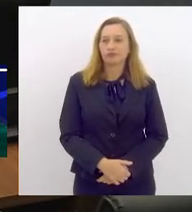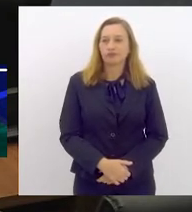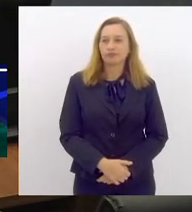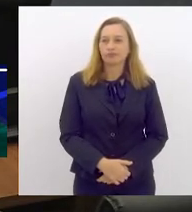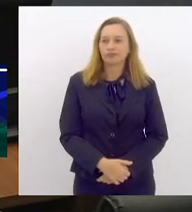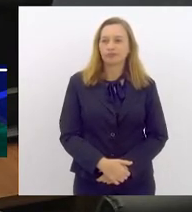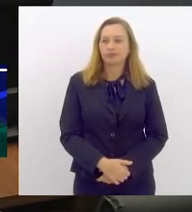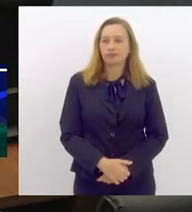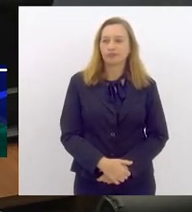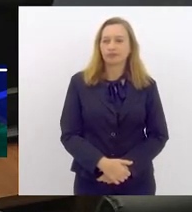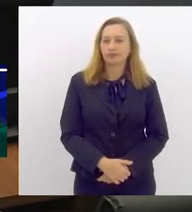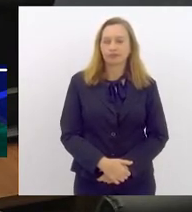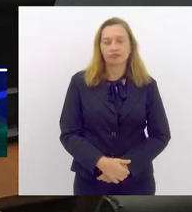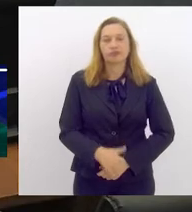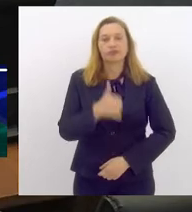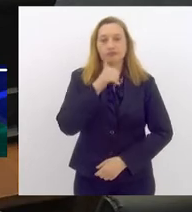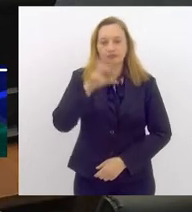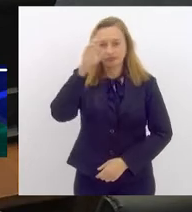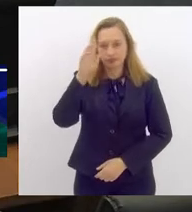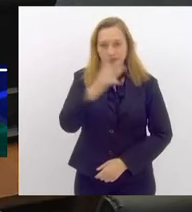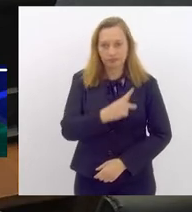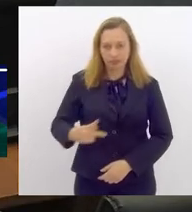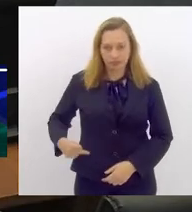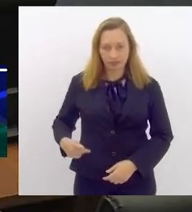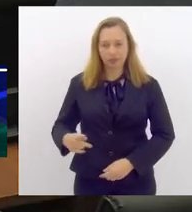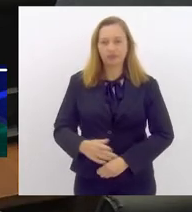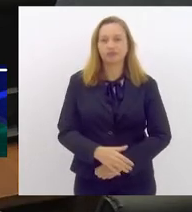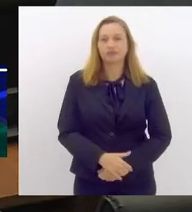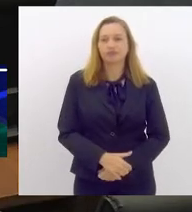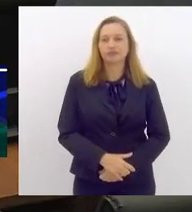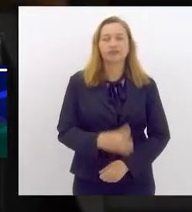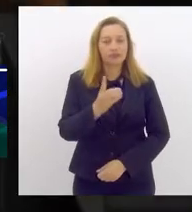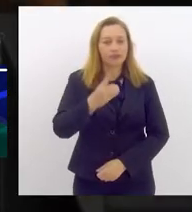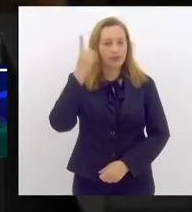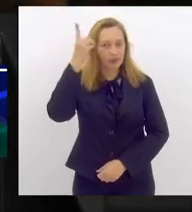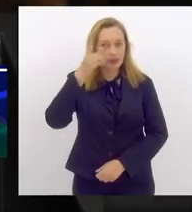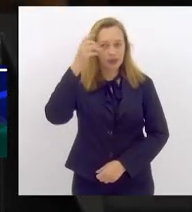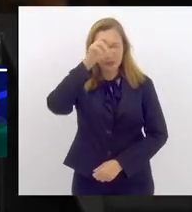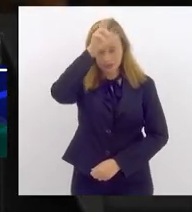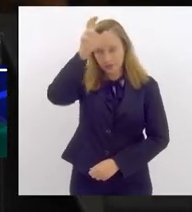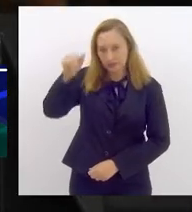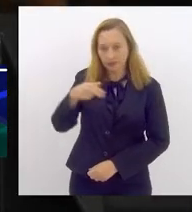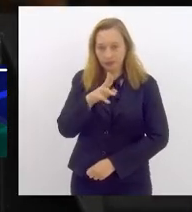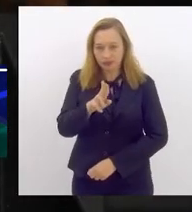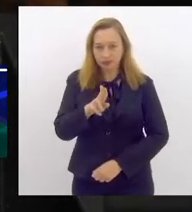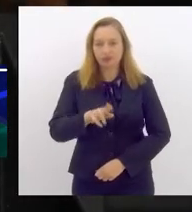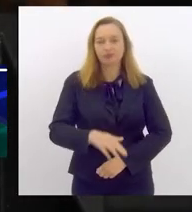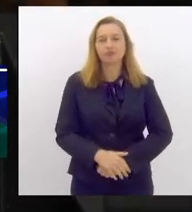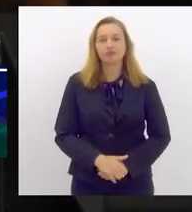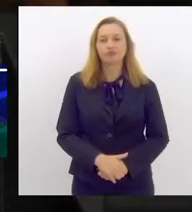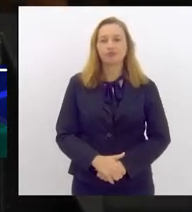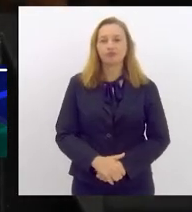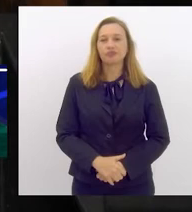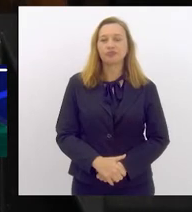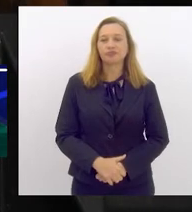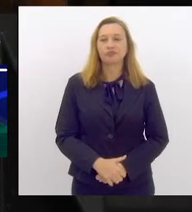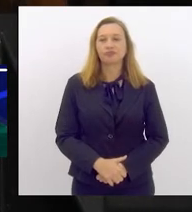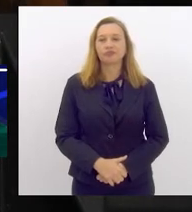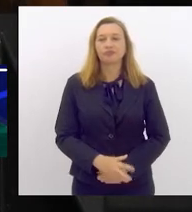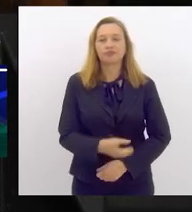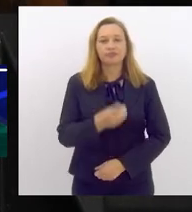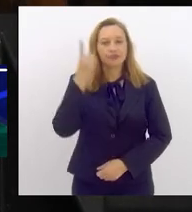a senhora Presidente deputada tia Ju a senhora